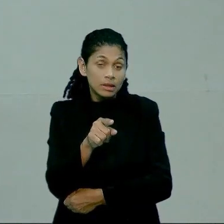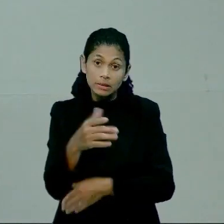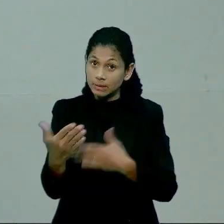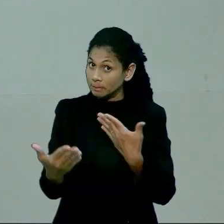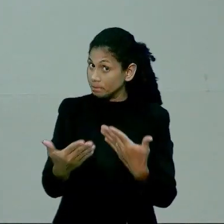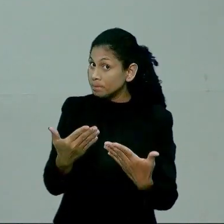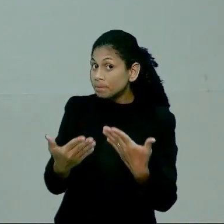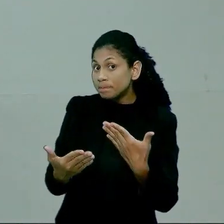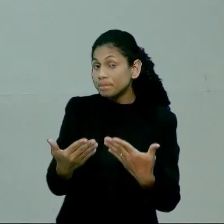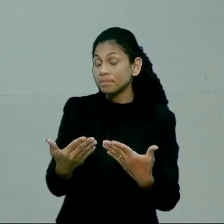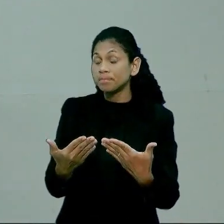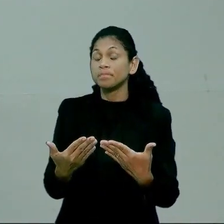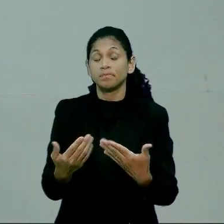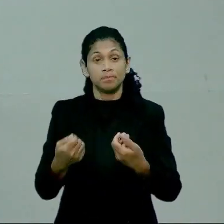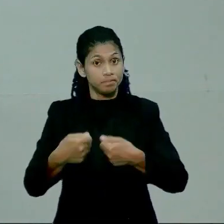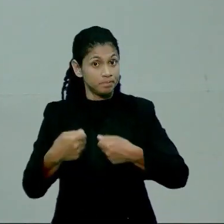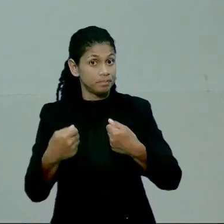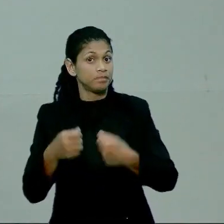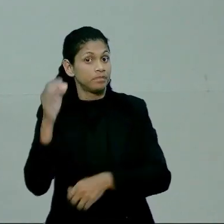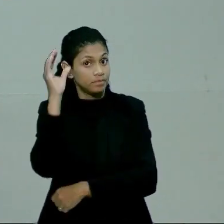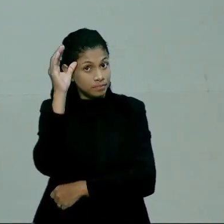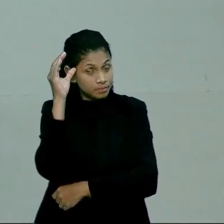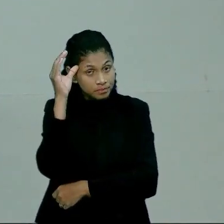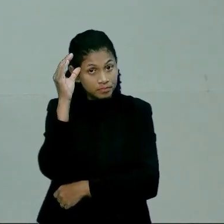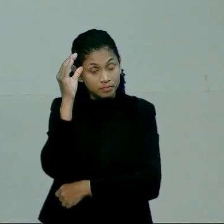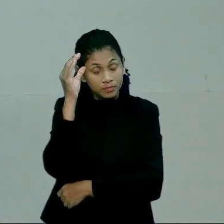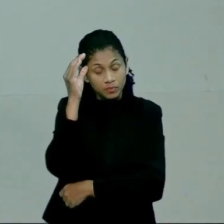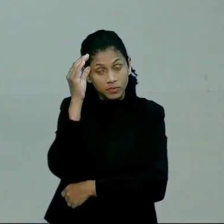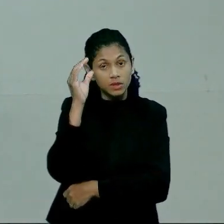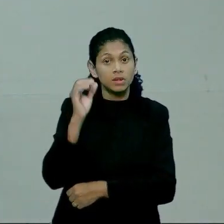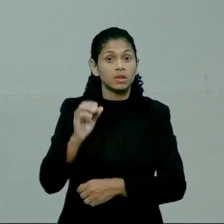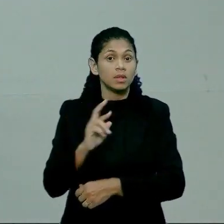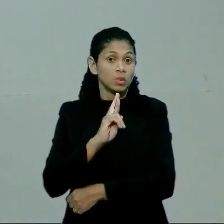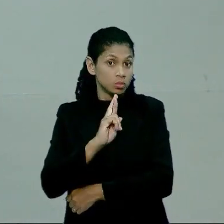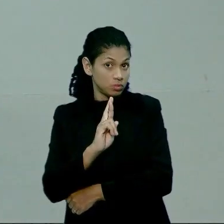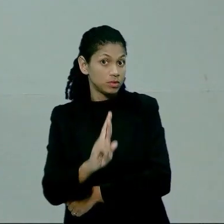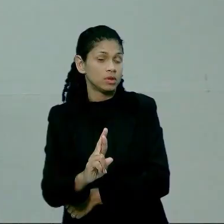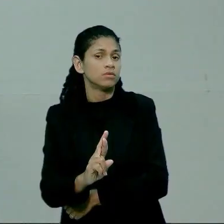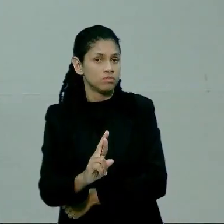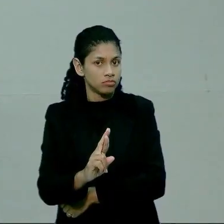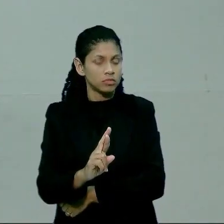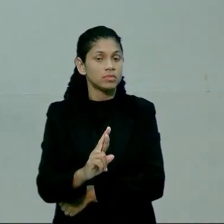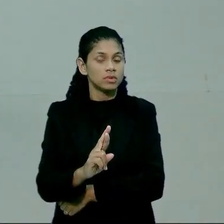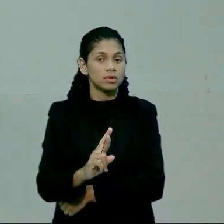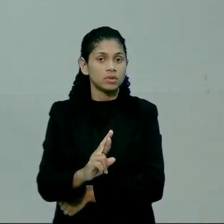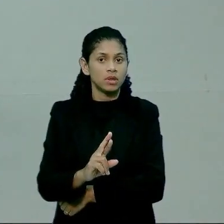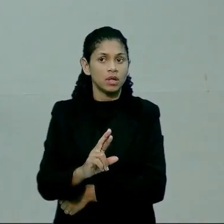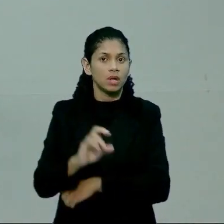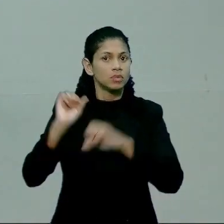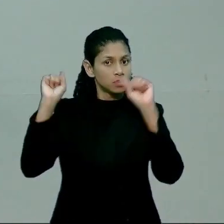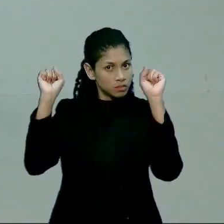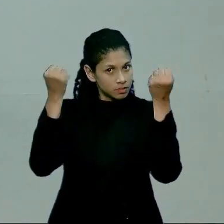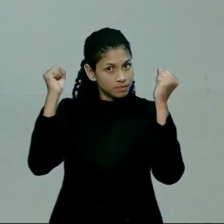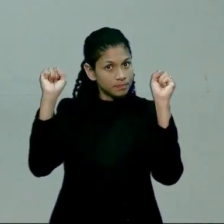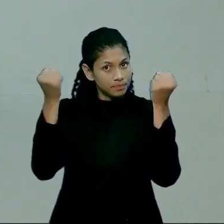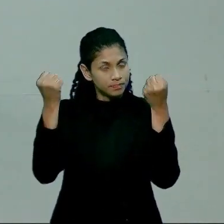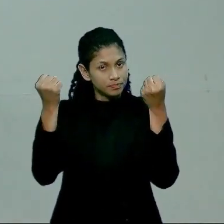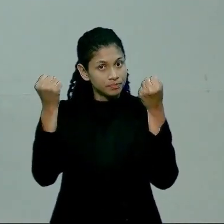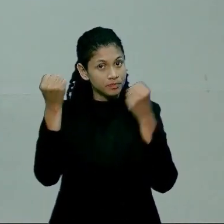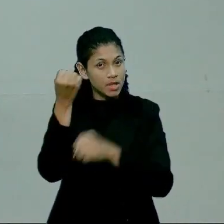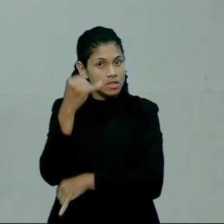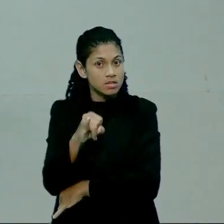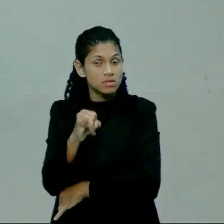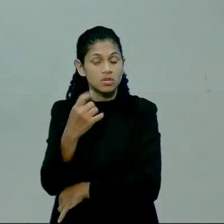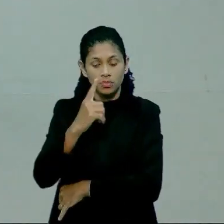posso ter a compreensão do efeito do efeito daquele treino, né, daquele exercício. Por exemplo, se eu começo a fazer